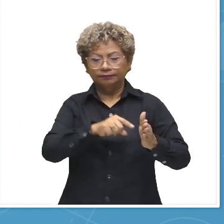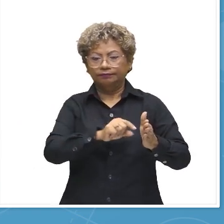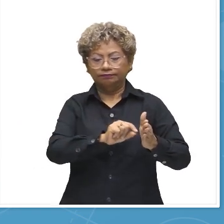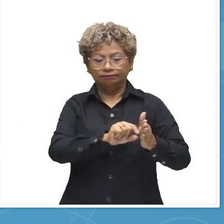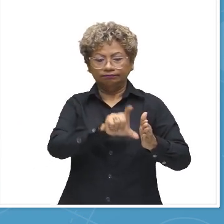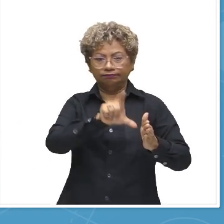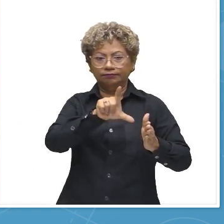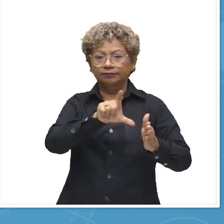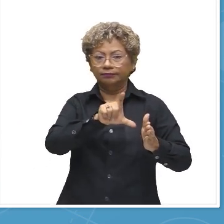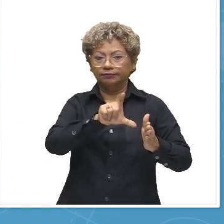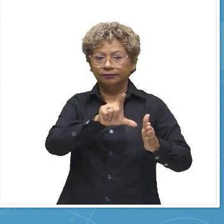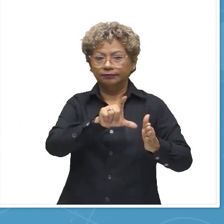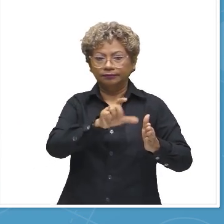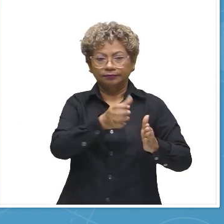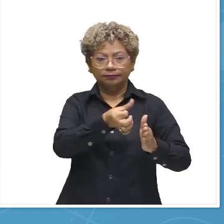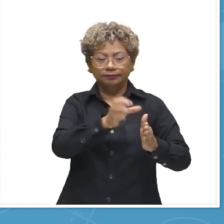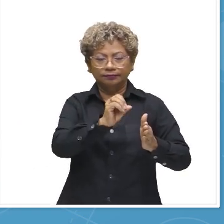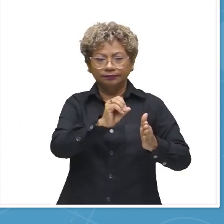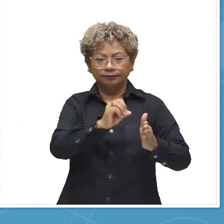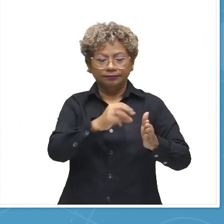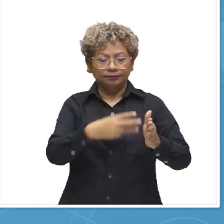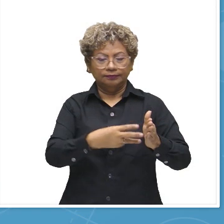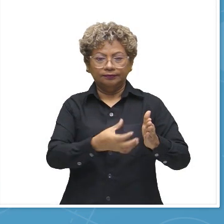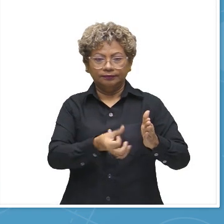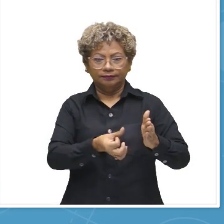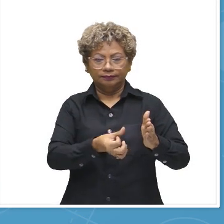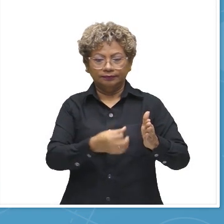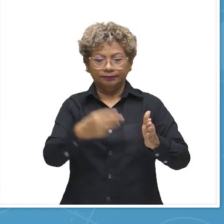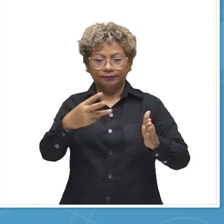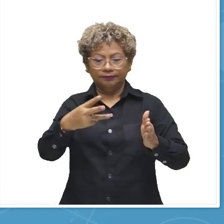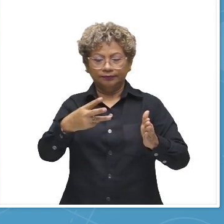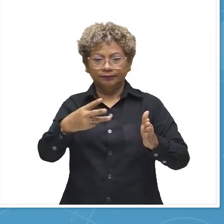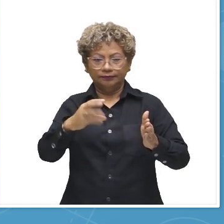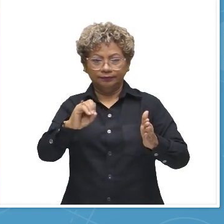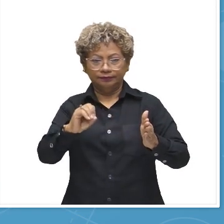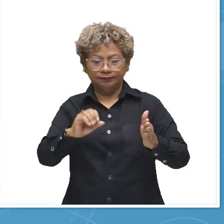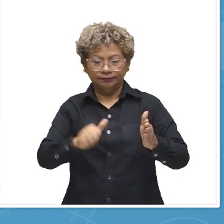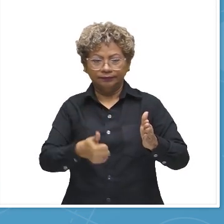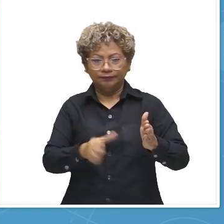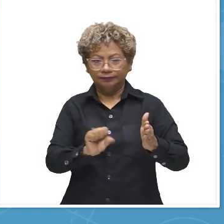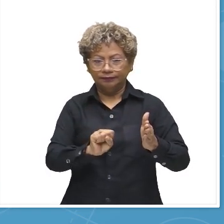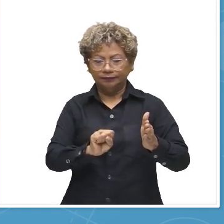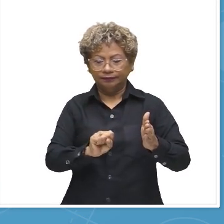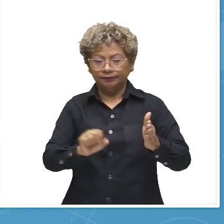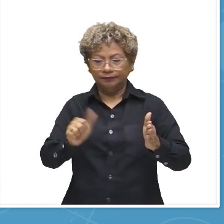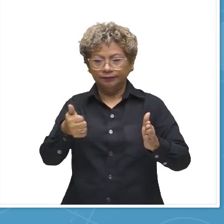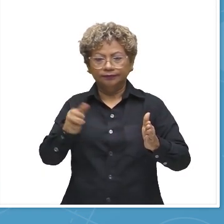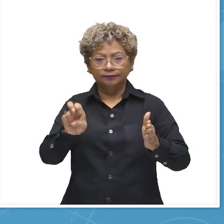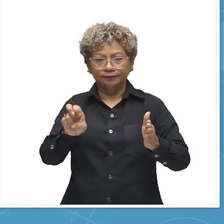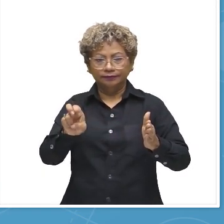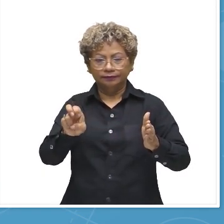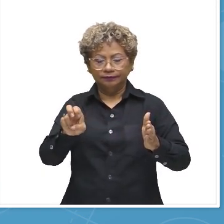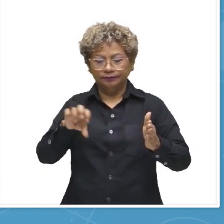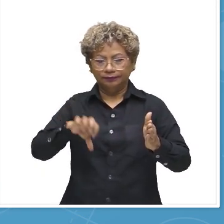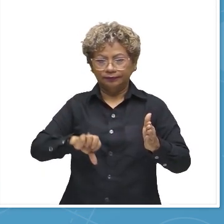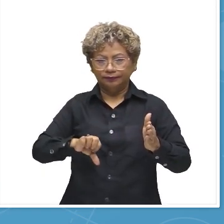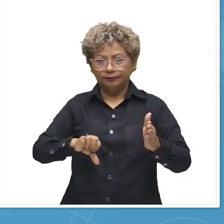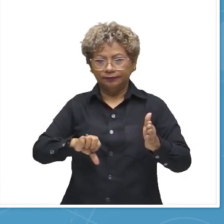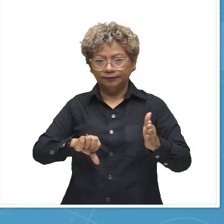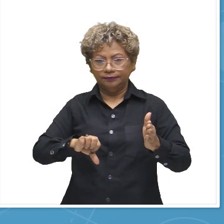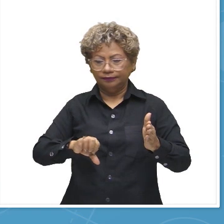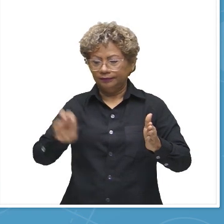mesma, mas numericamente falando, basta a gente dividir por um número. Então eu vou fazer essa divisão tanto